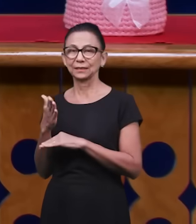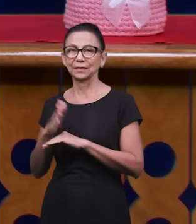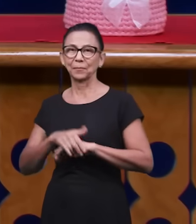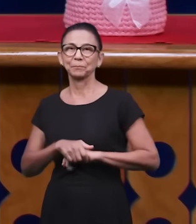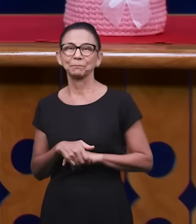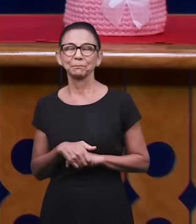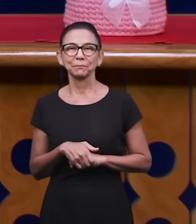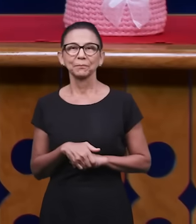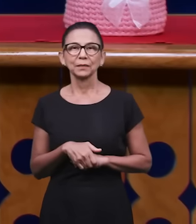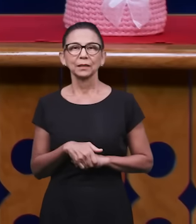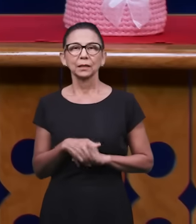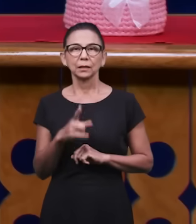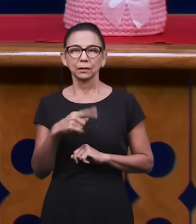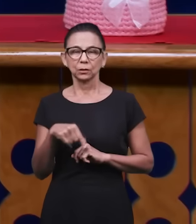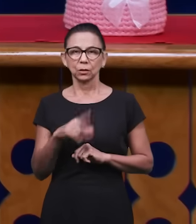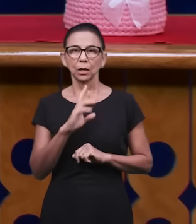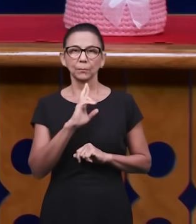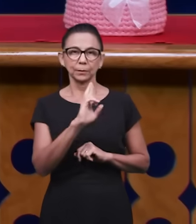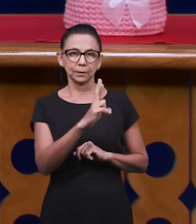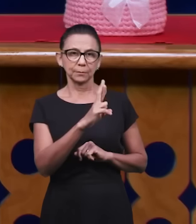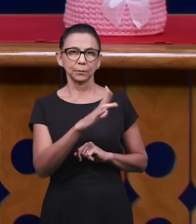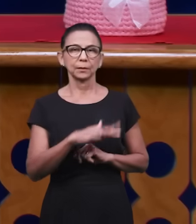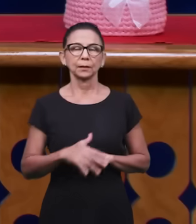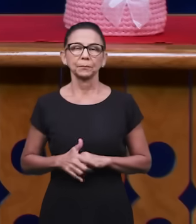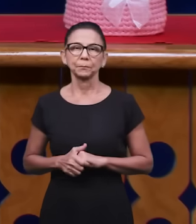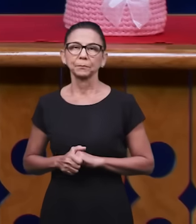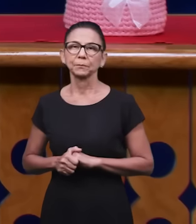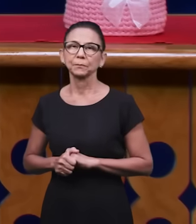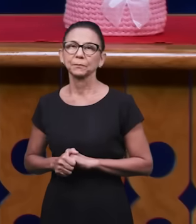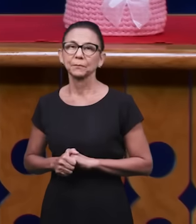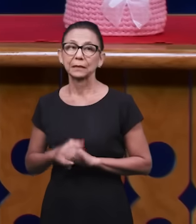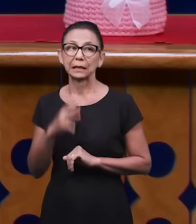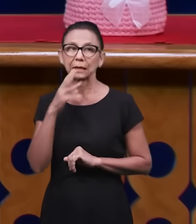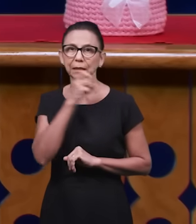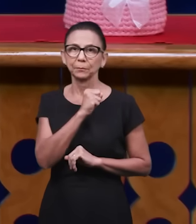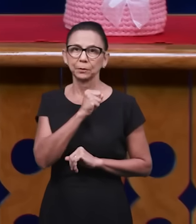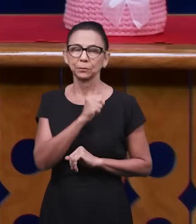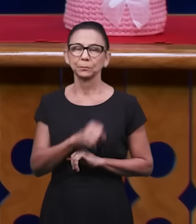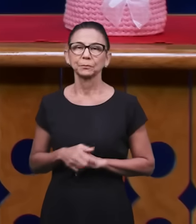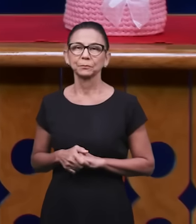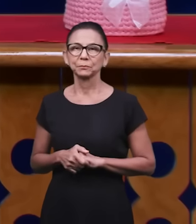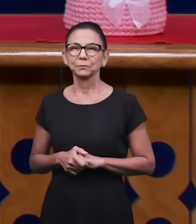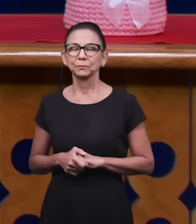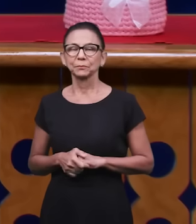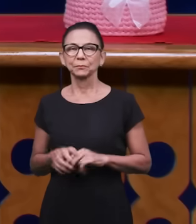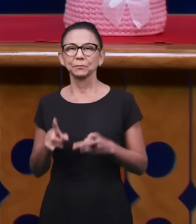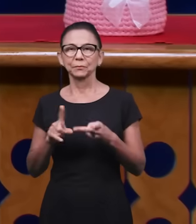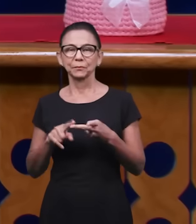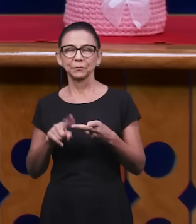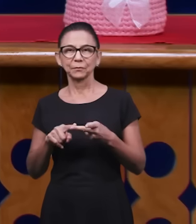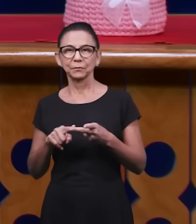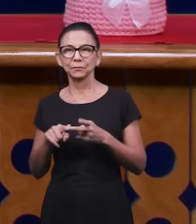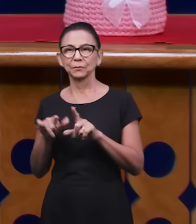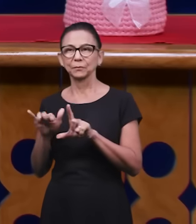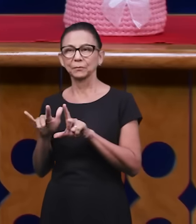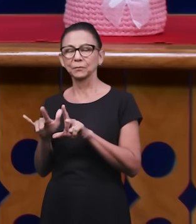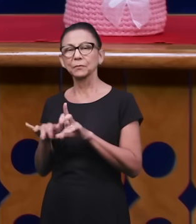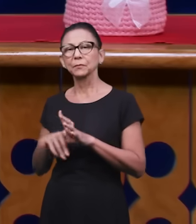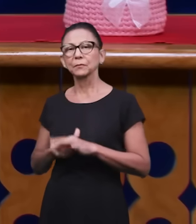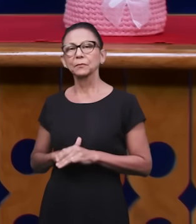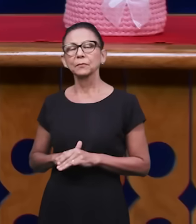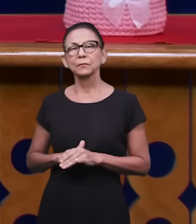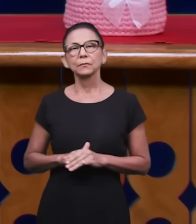QR Code e faremos contato contigo o mais rápido possível. O outro QR Code que vai